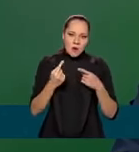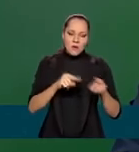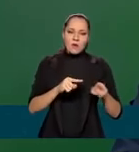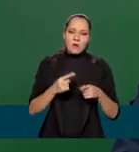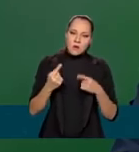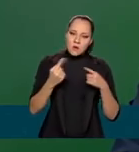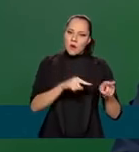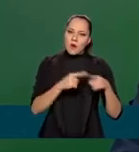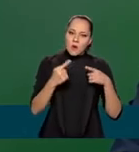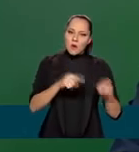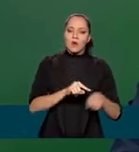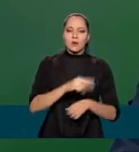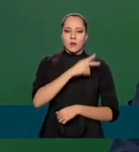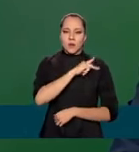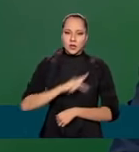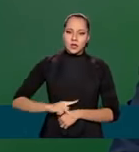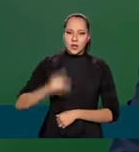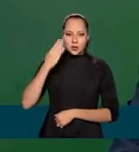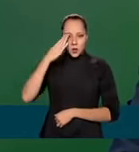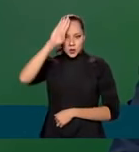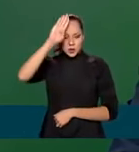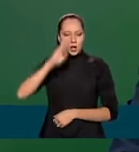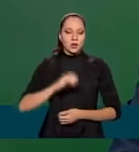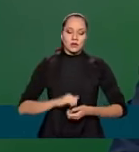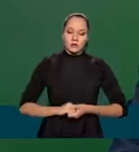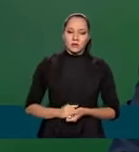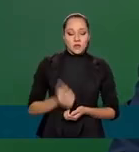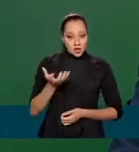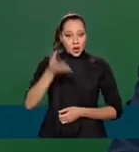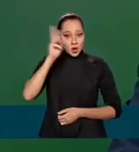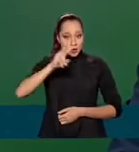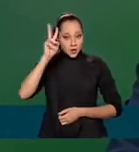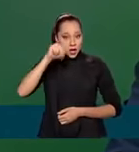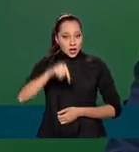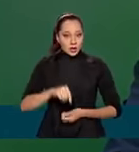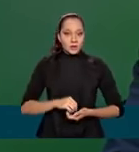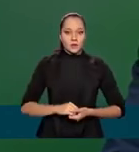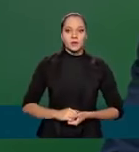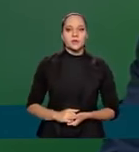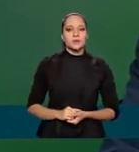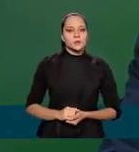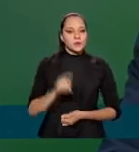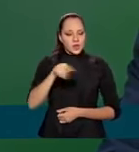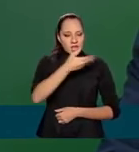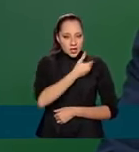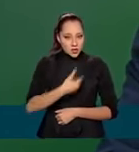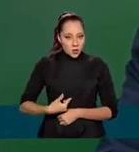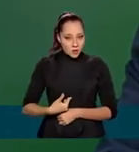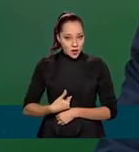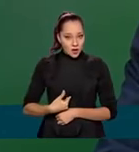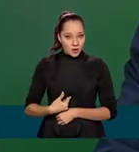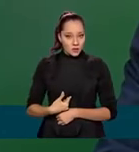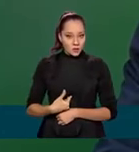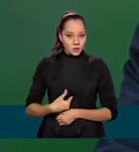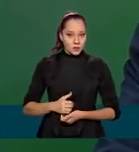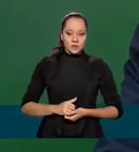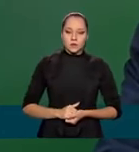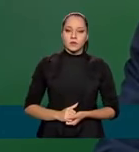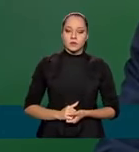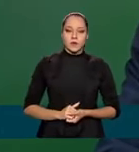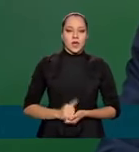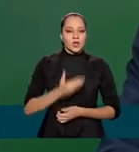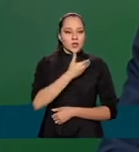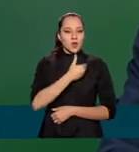Messias bolsonaro eu quero lembrar aqui que este governo já